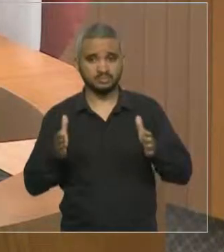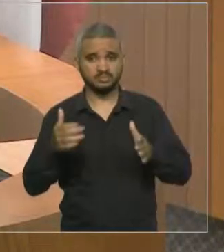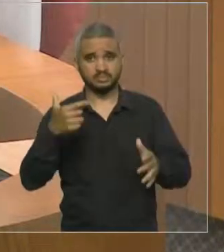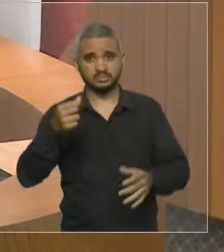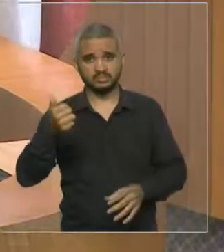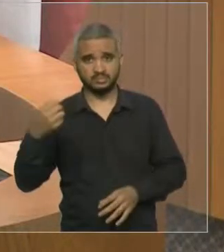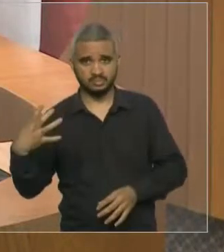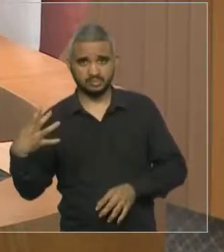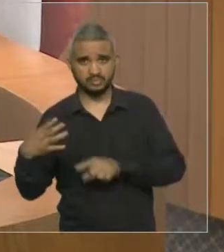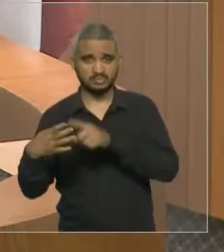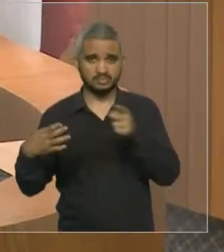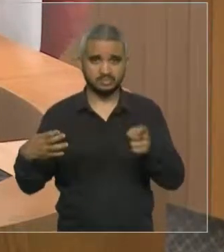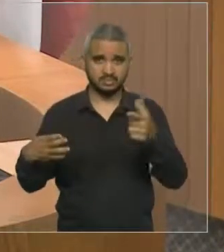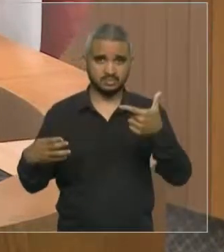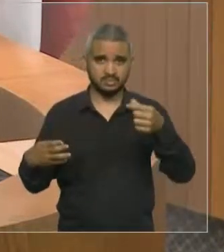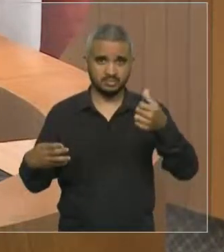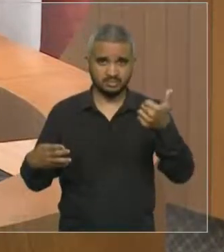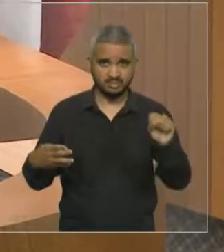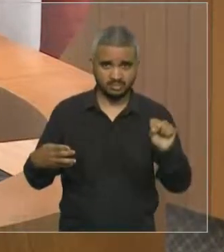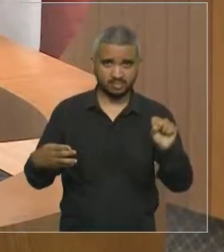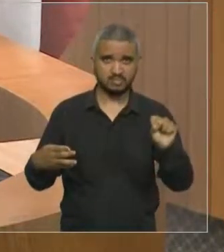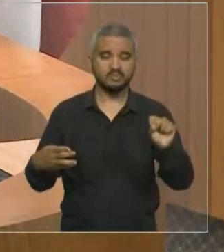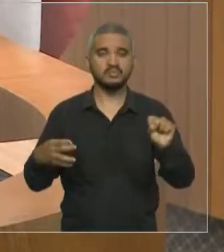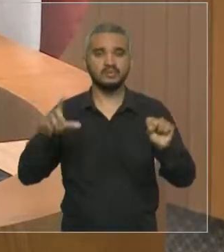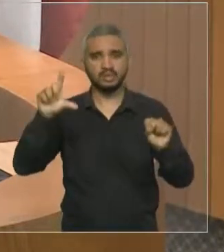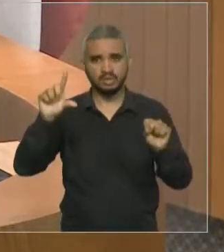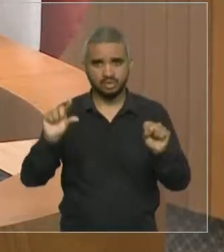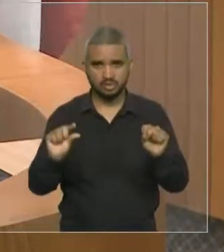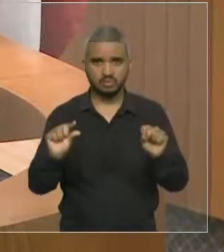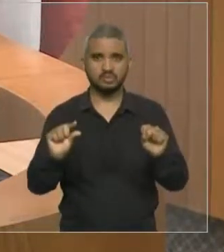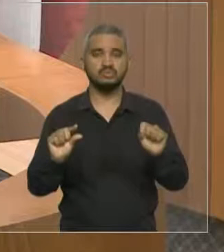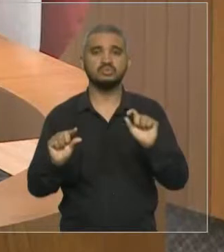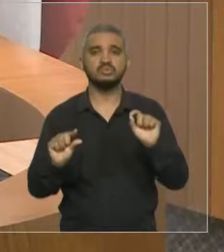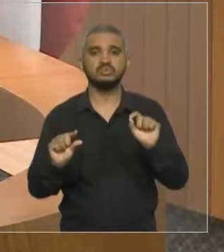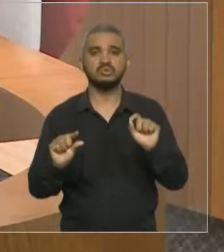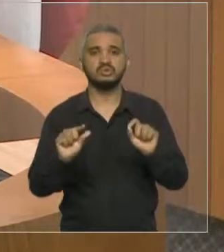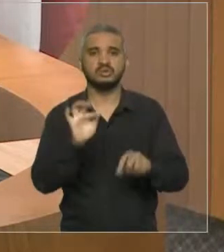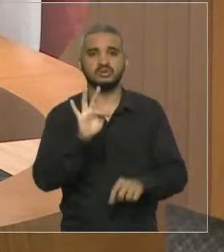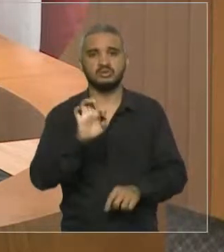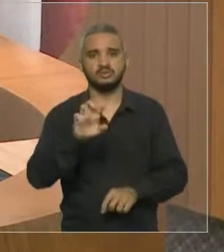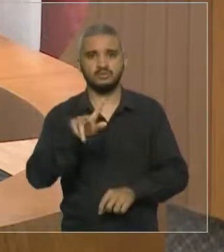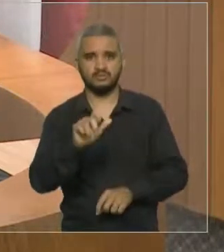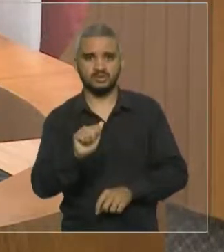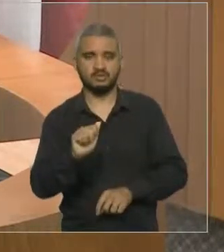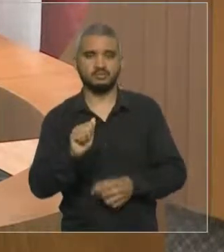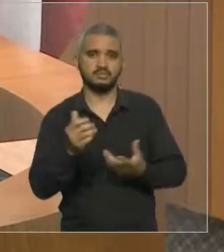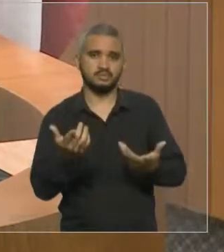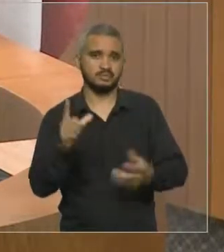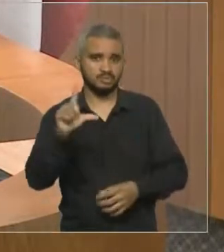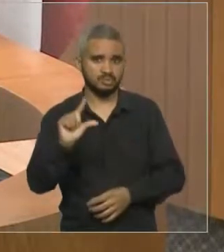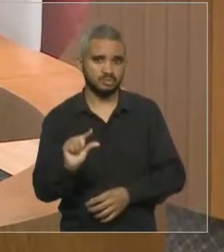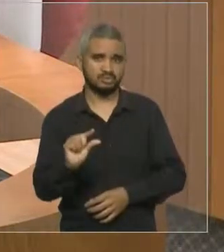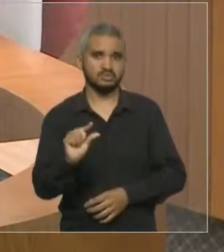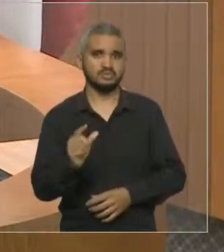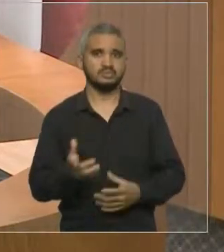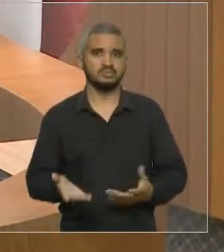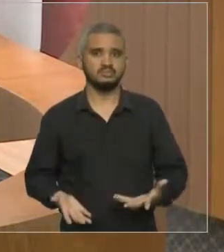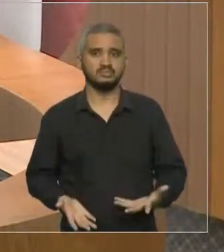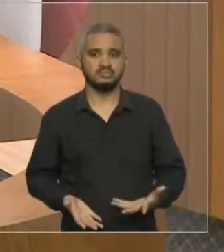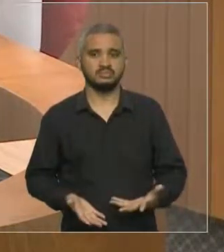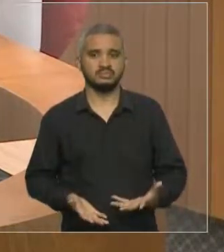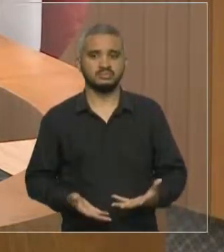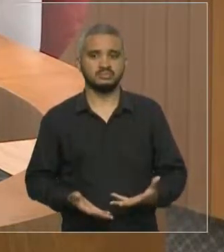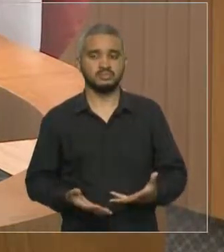uma redução dos recursos da conta com gente do fefa o que é muito diferente de dizer que o